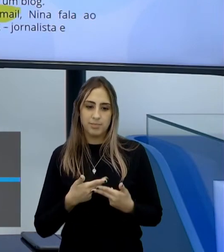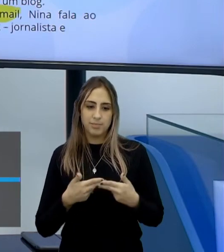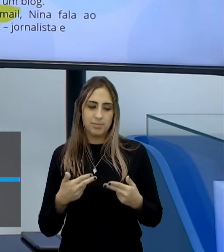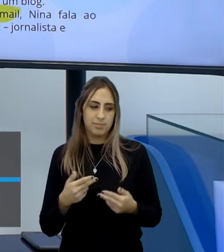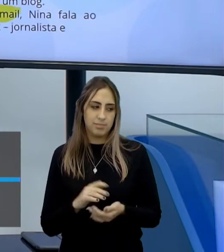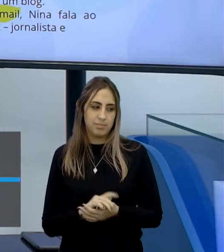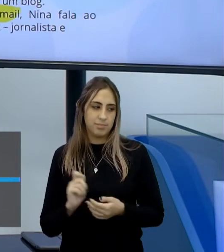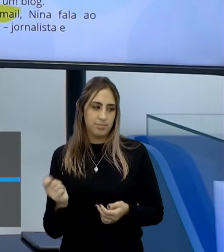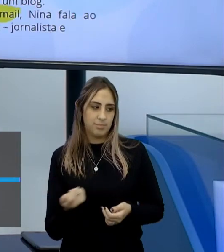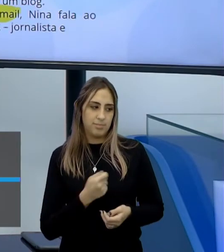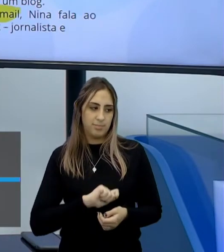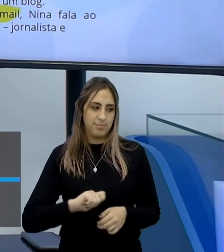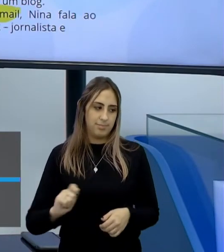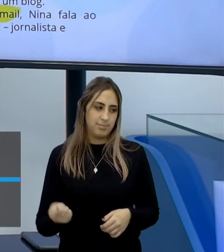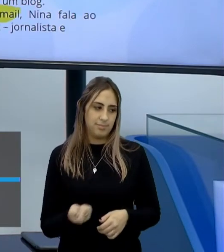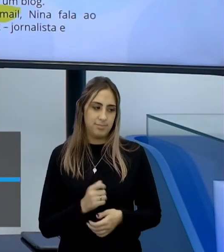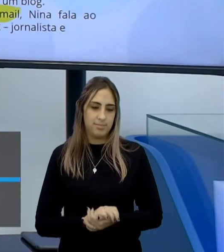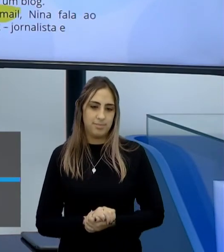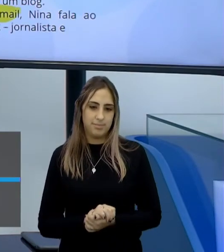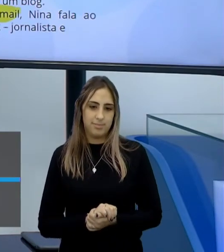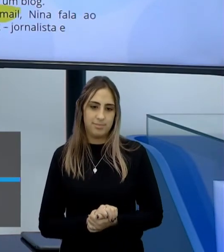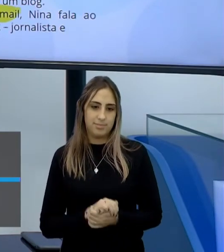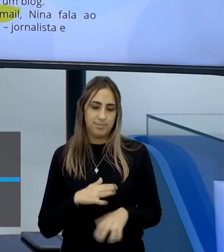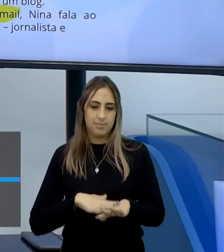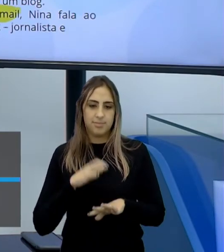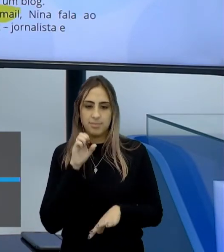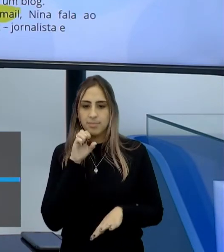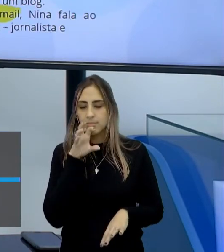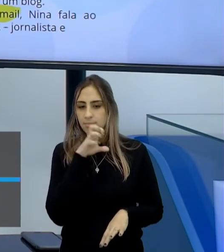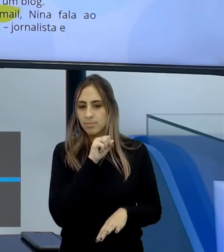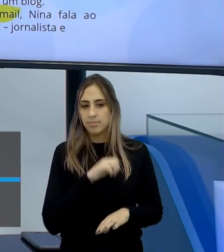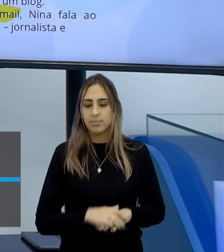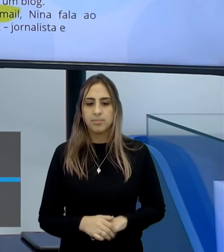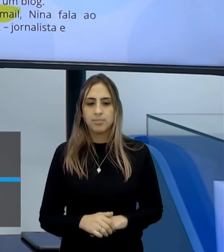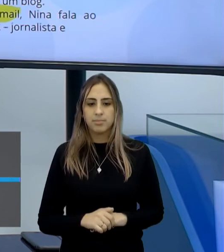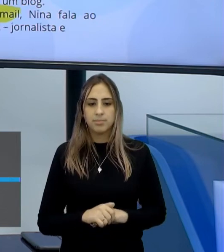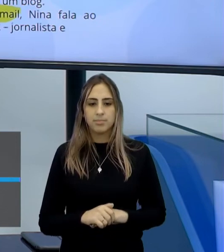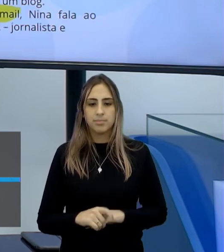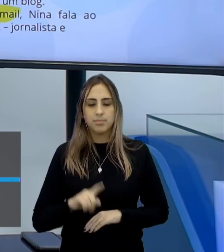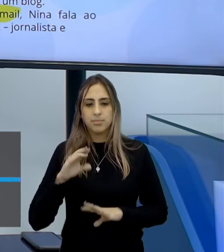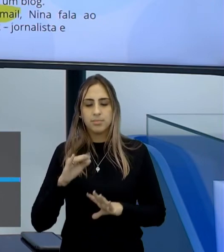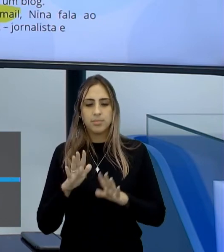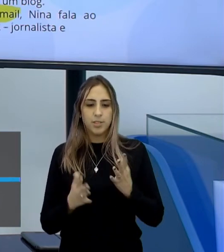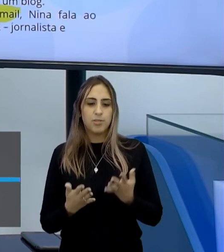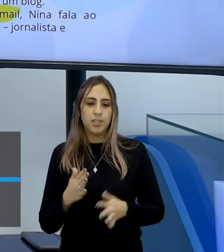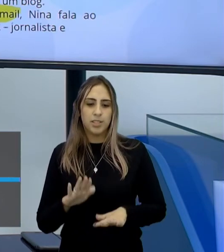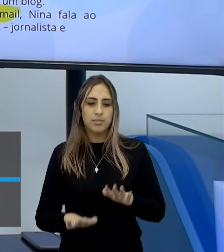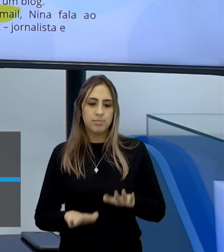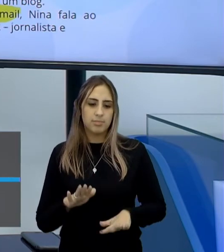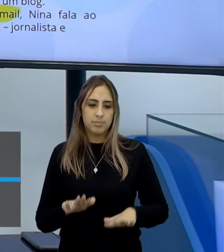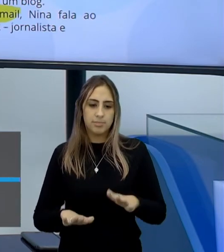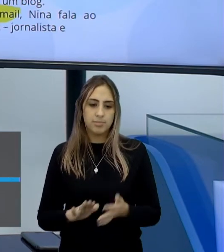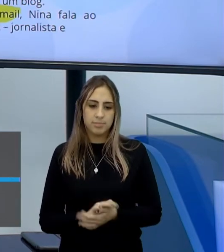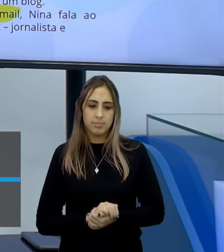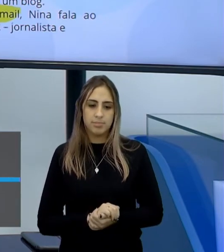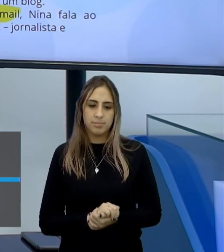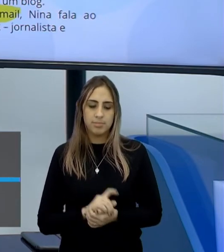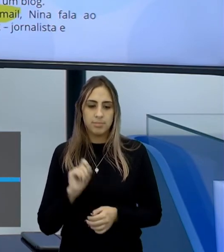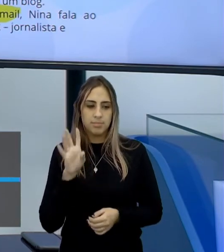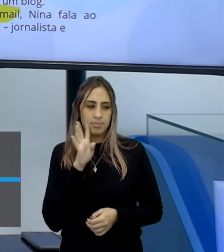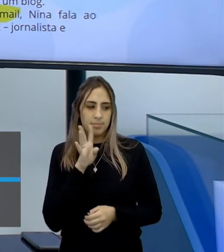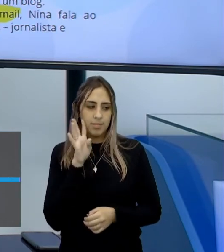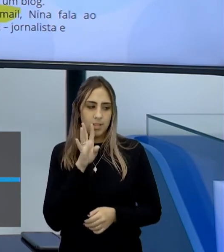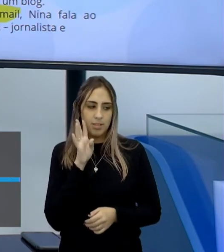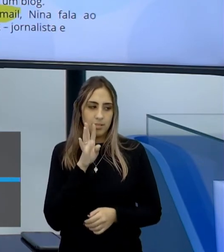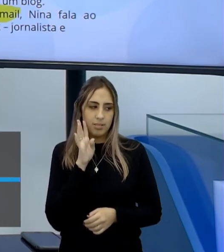ping-pong, né? Eu pergunto, você fala, meio mais rápido. Então, observe aí que tudo depende da minha intenção. O que é legal